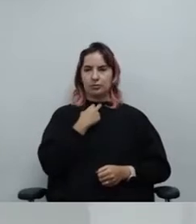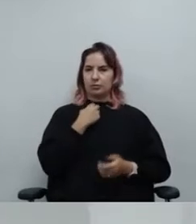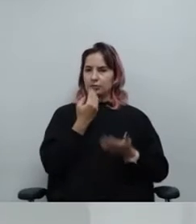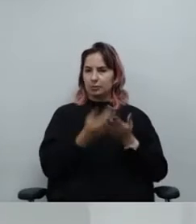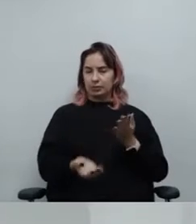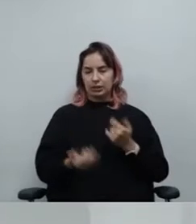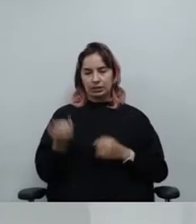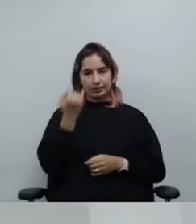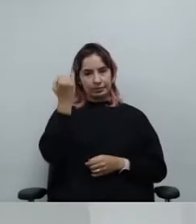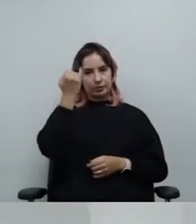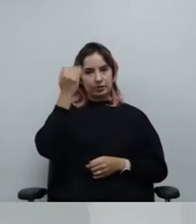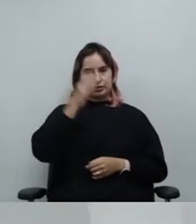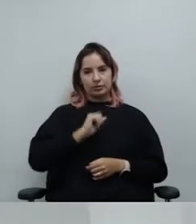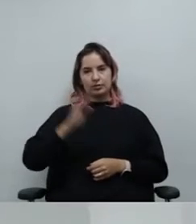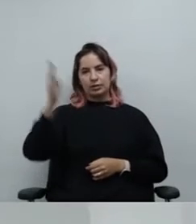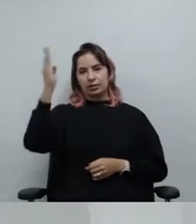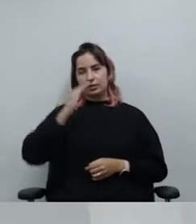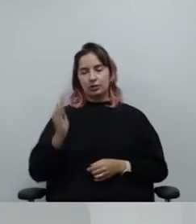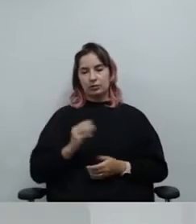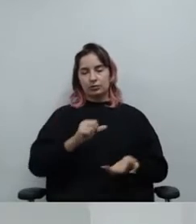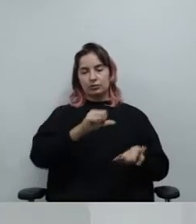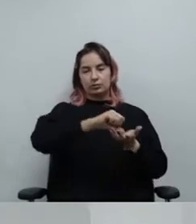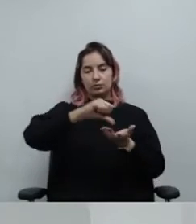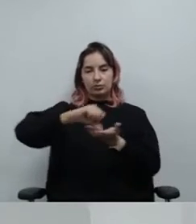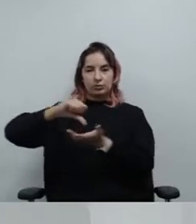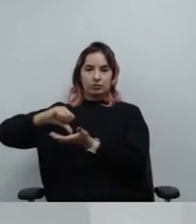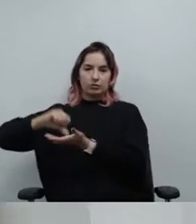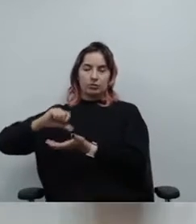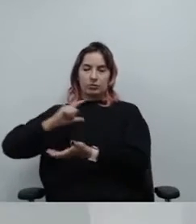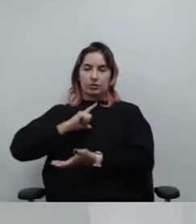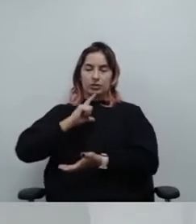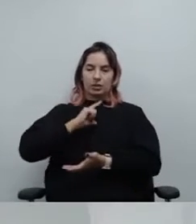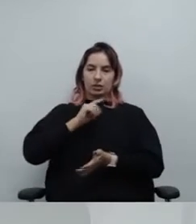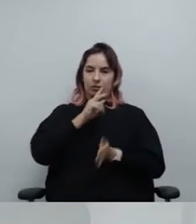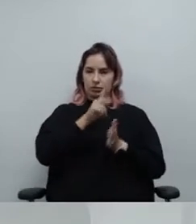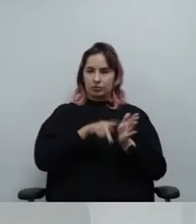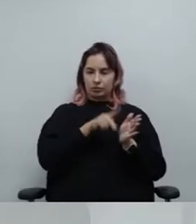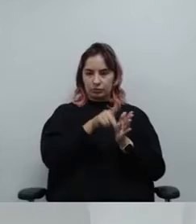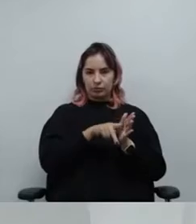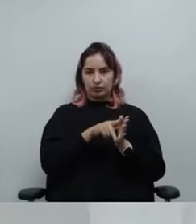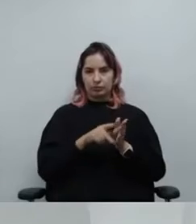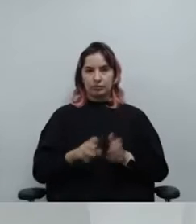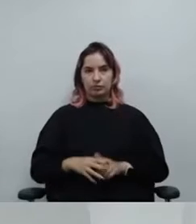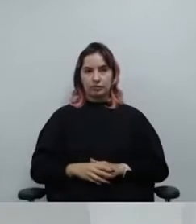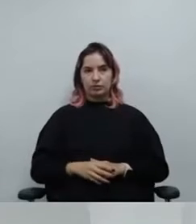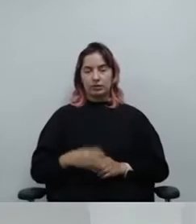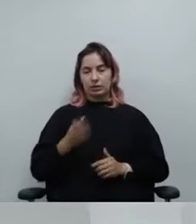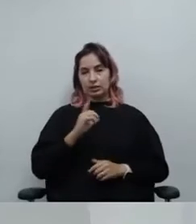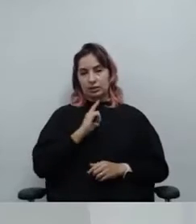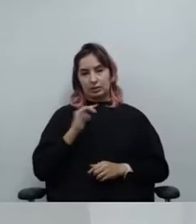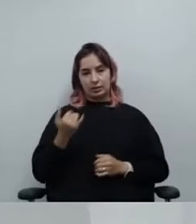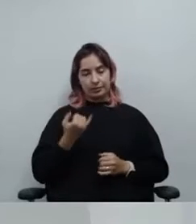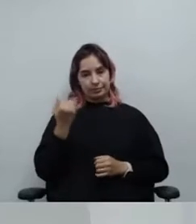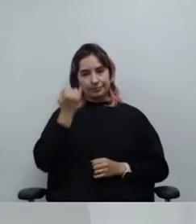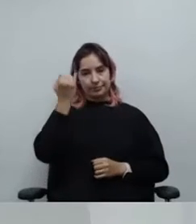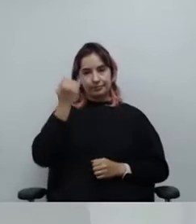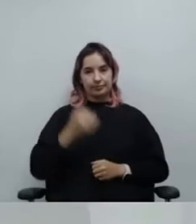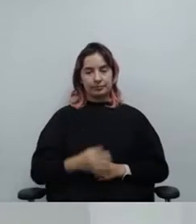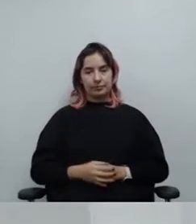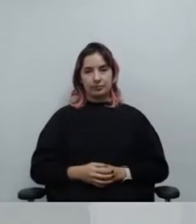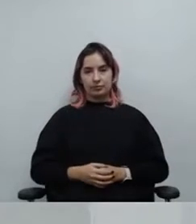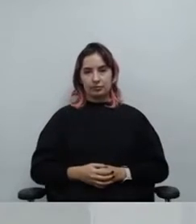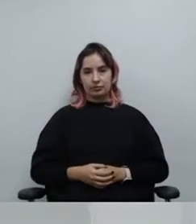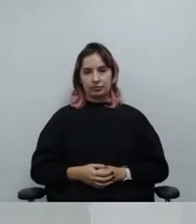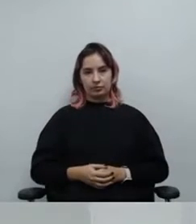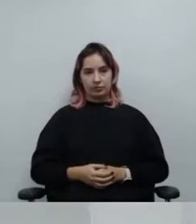relevância nacional. Um núcleo, ele traz essa projeção, né? Ele tem essa importância,